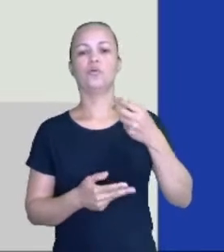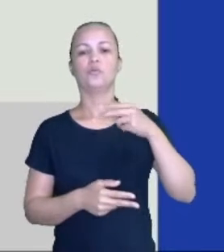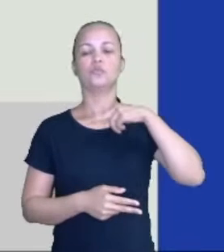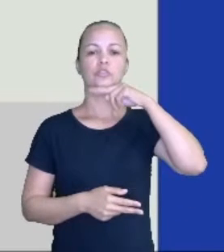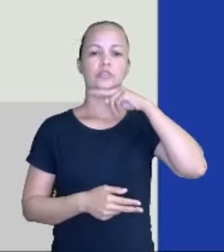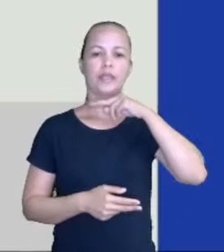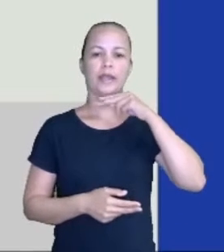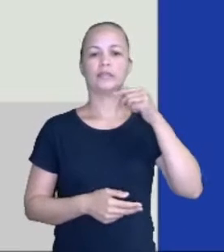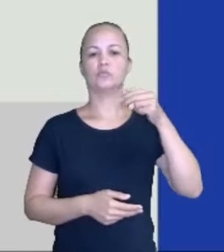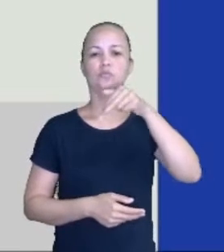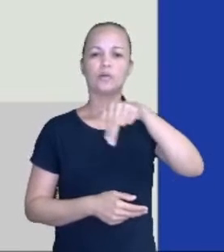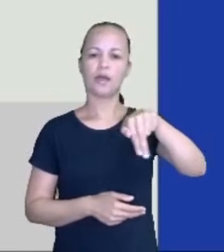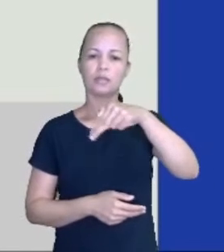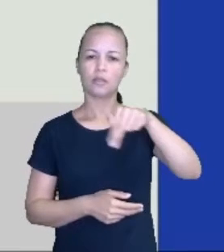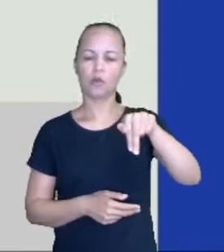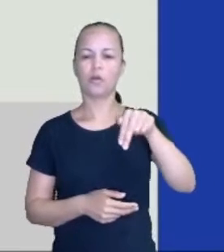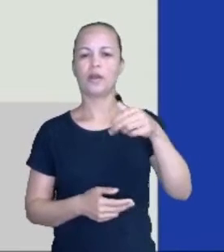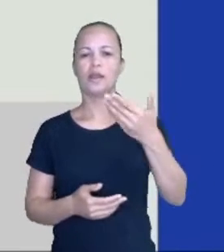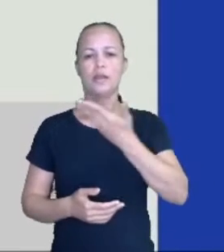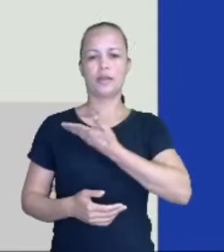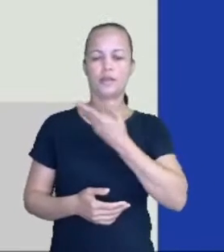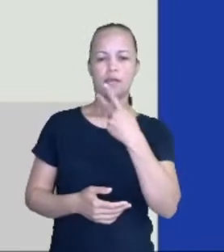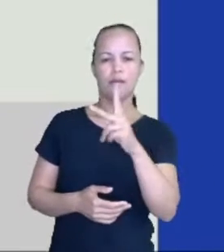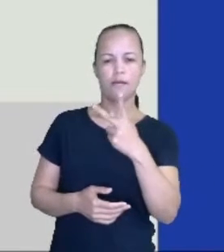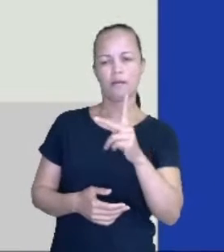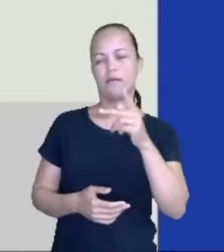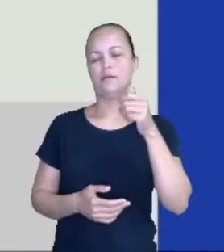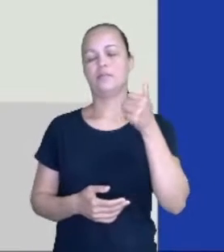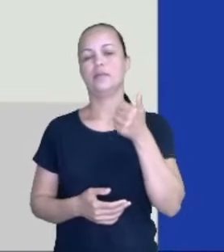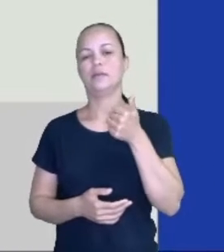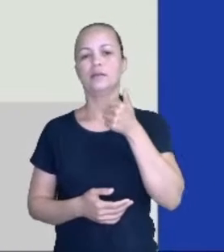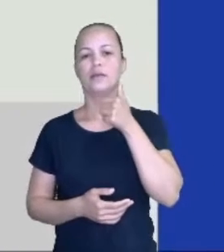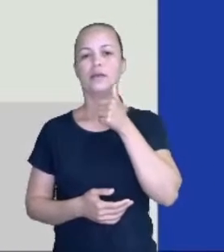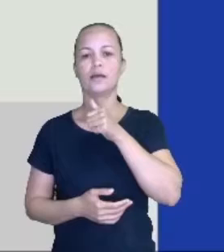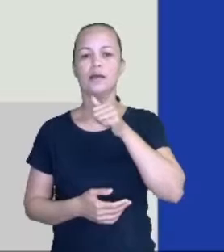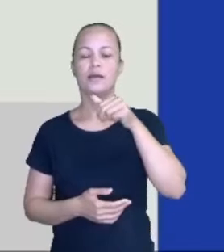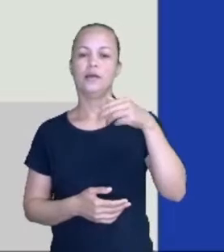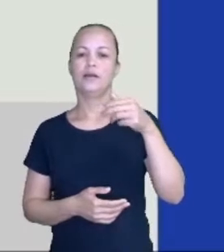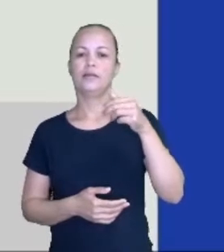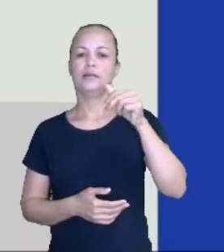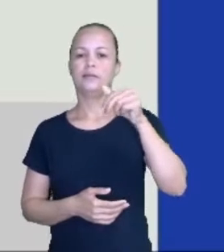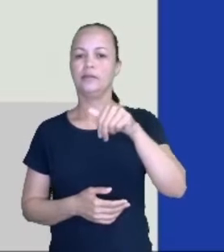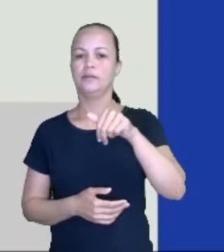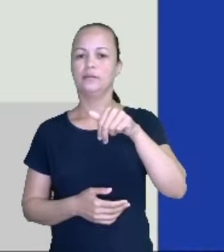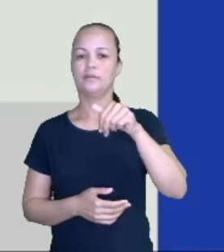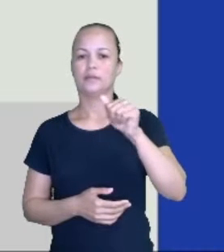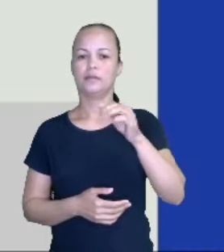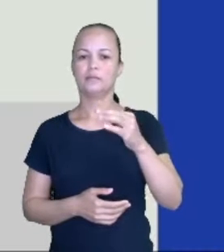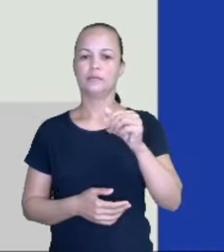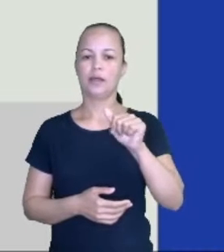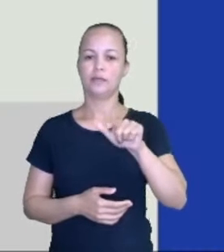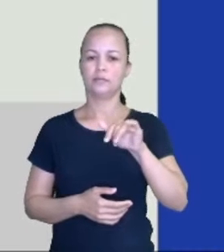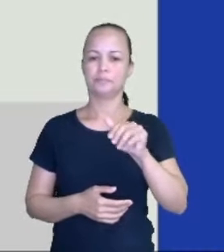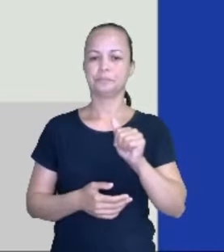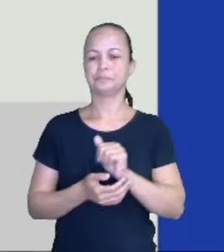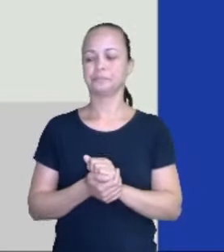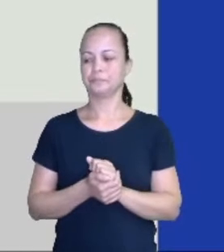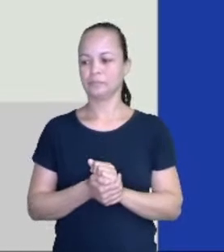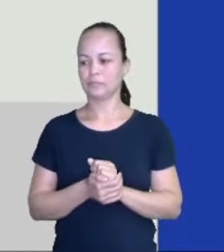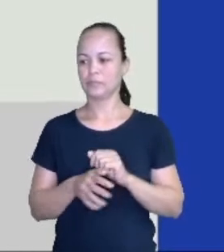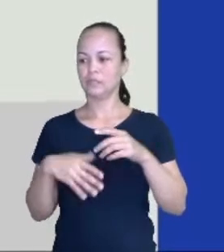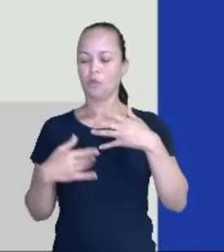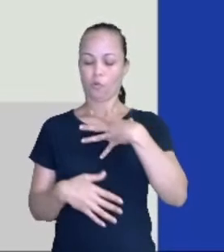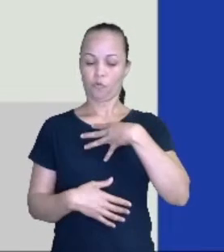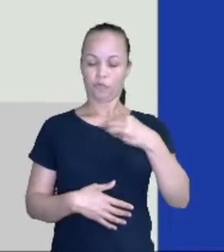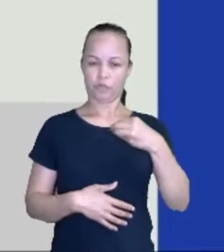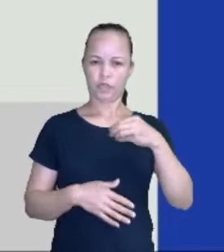sua melhor amiga, para ler o cartão e saber de quem era esse pacote enorme e tentador. O filho